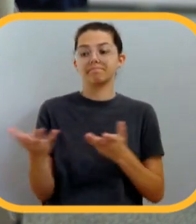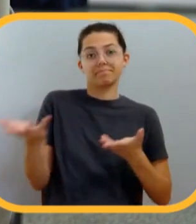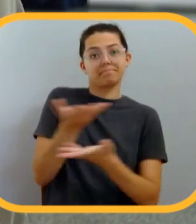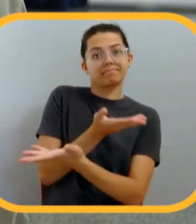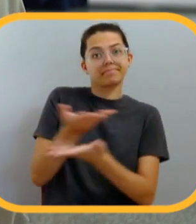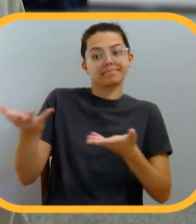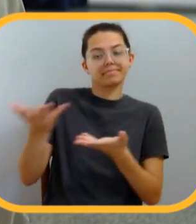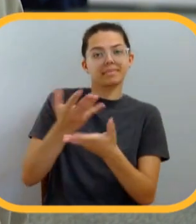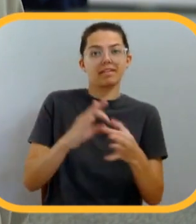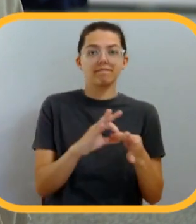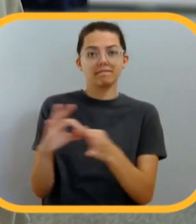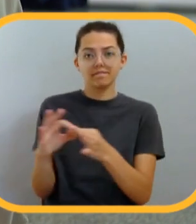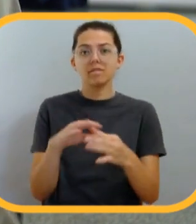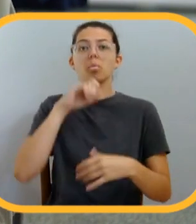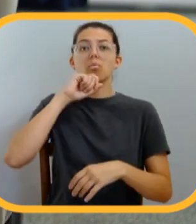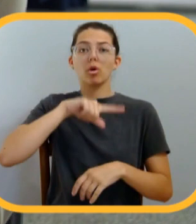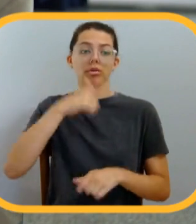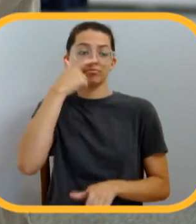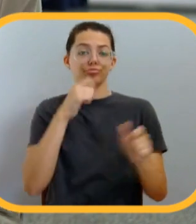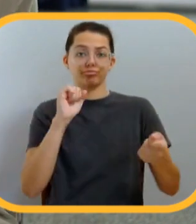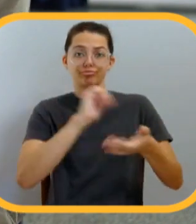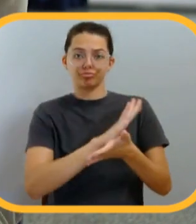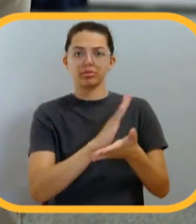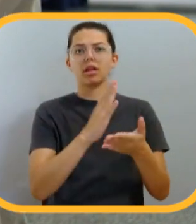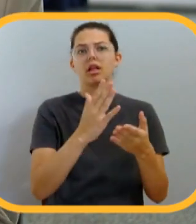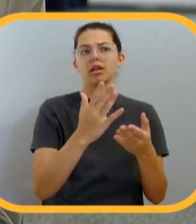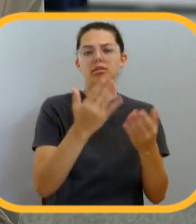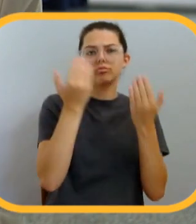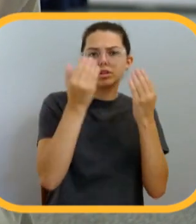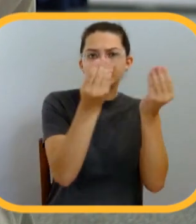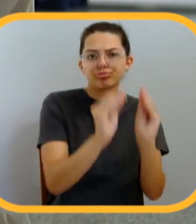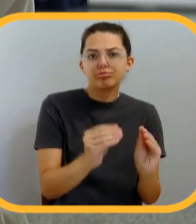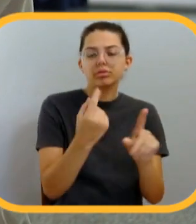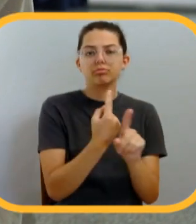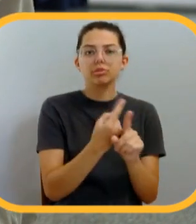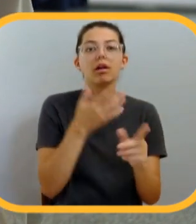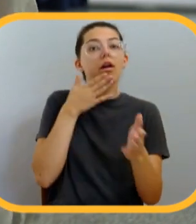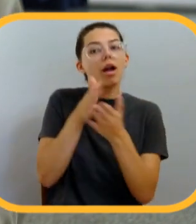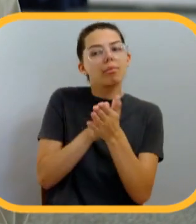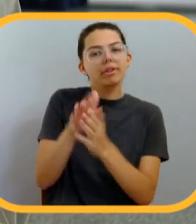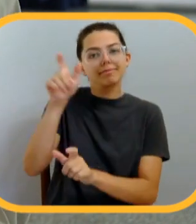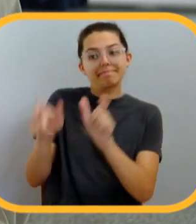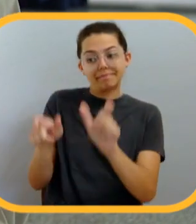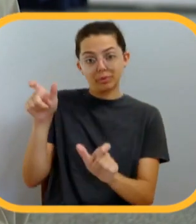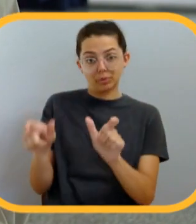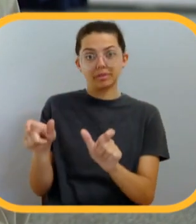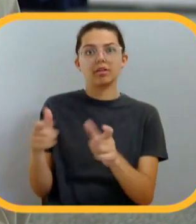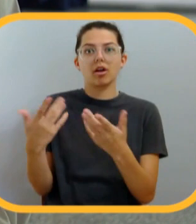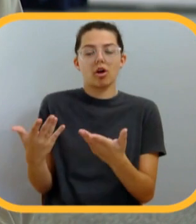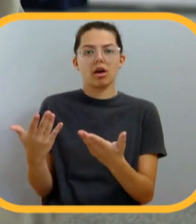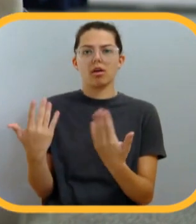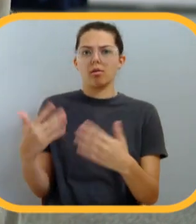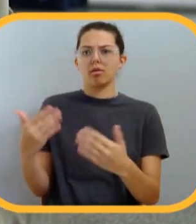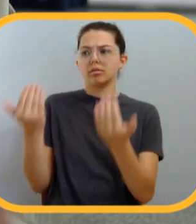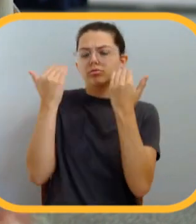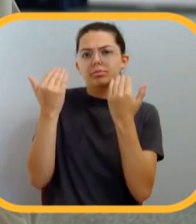haver uma interação muito maior e os próprios jornalistas, as redações aproveitarem essa capacidade que os cidadãos hoje têm